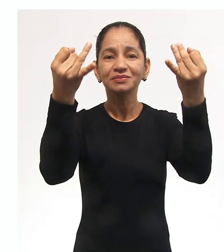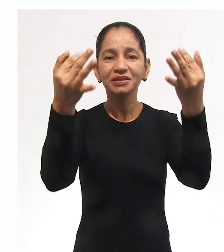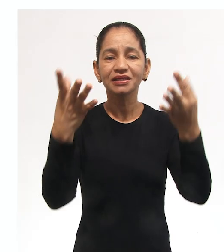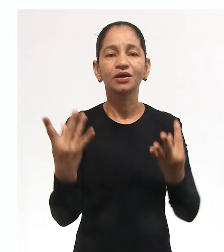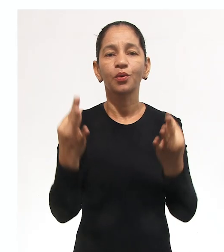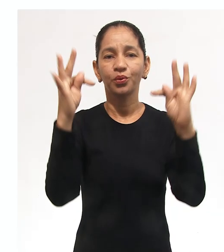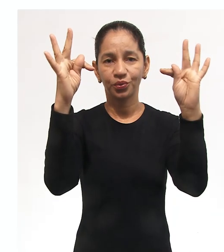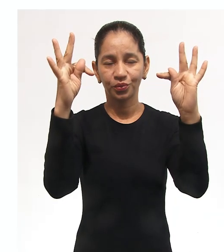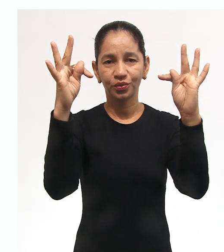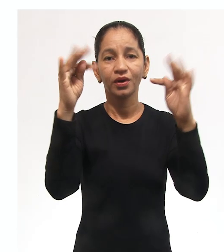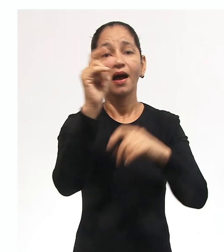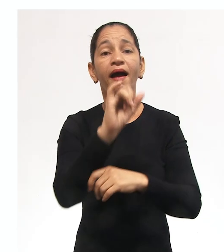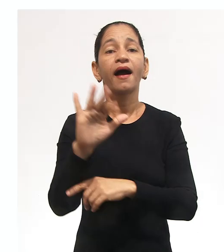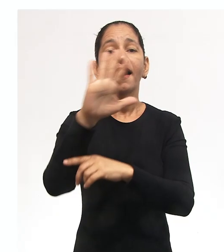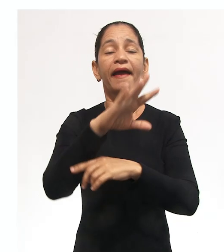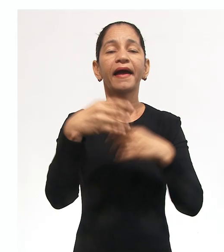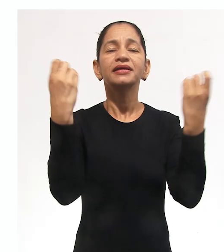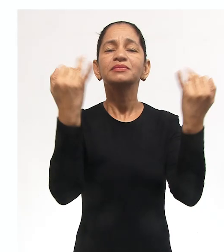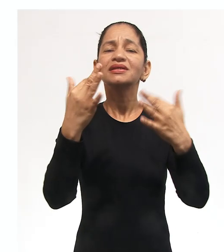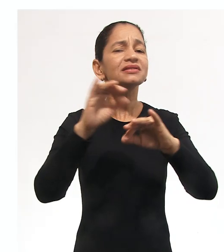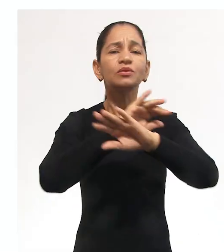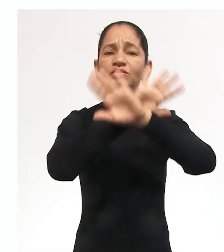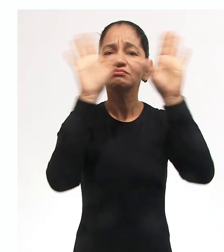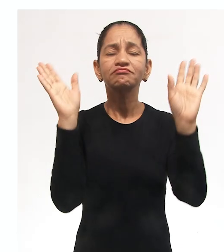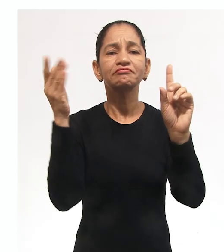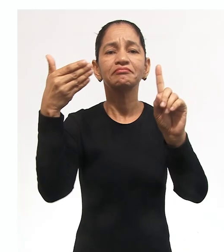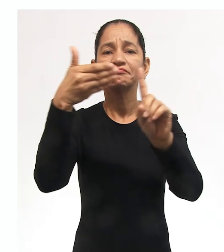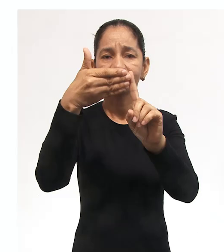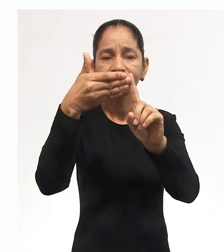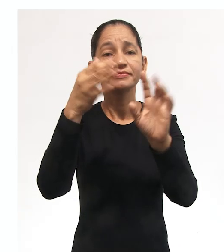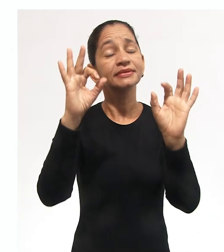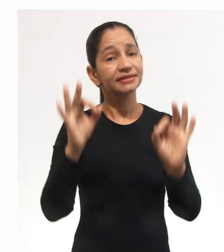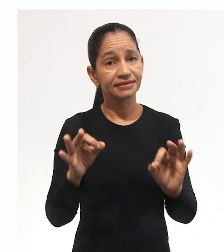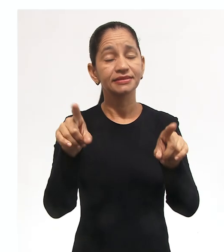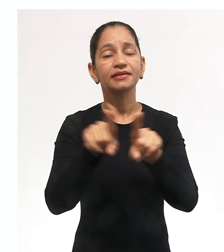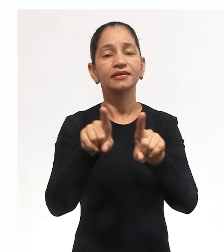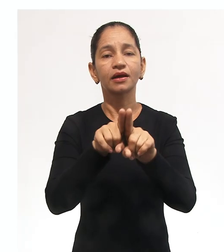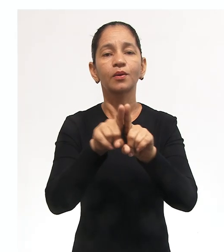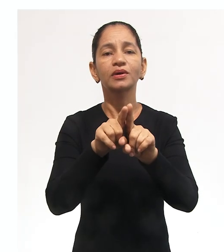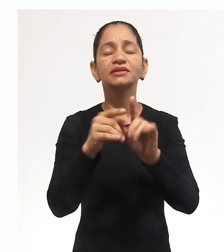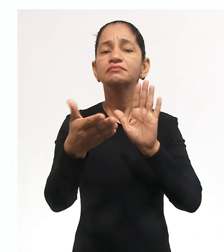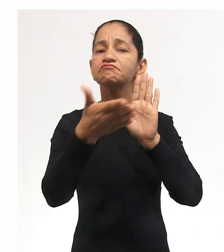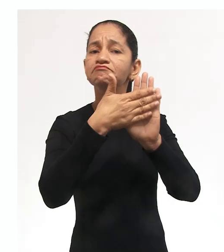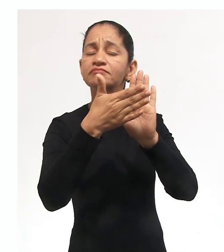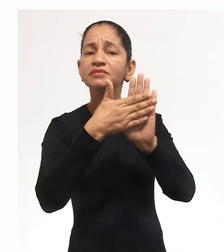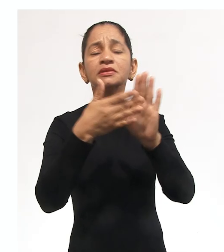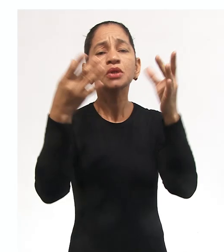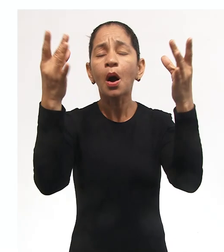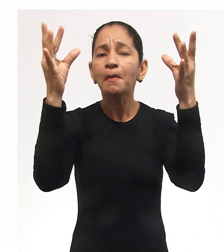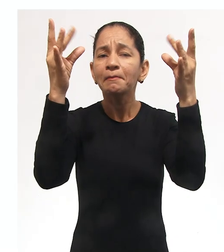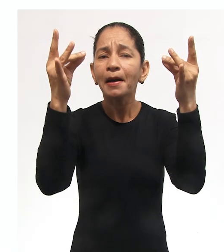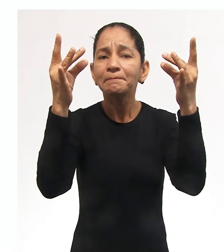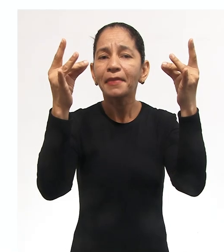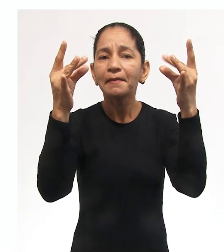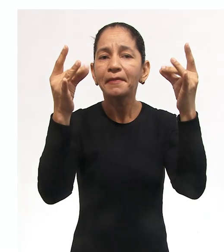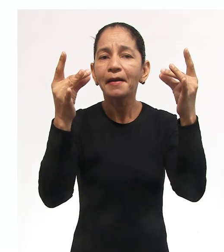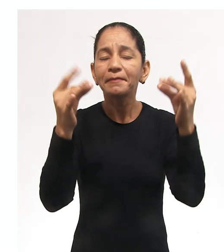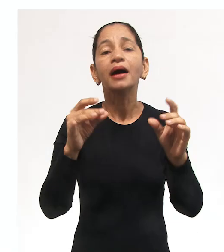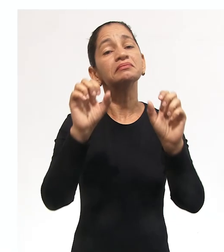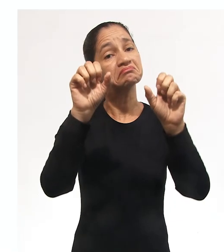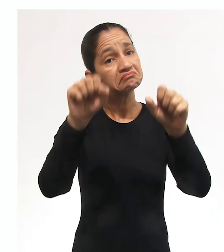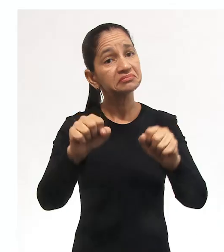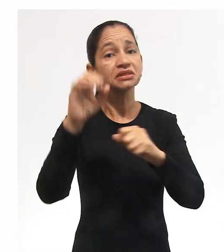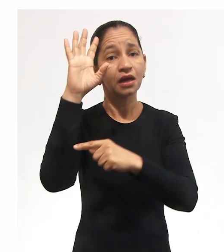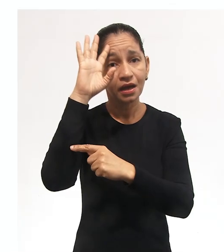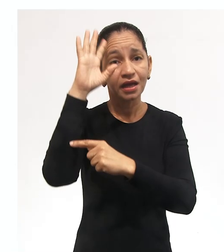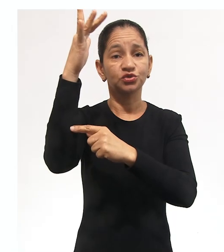tecnológica, então é explicitação clara da proposta que será aplicada ou sugerida, então é detalhar, né? É